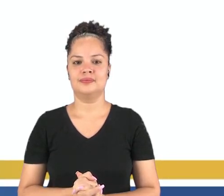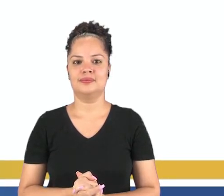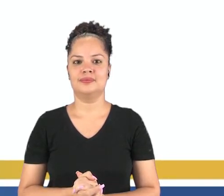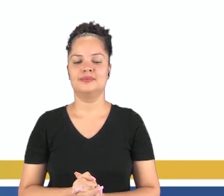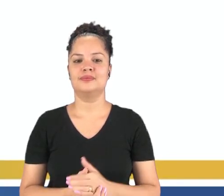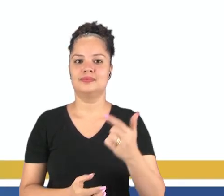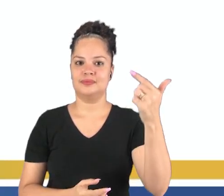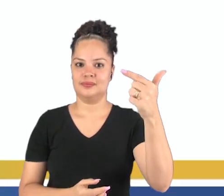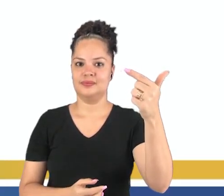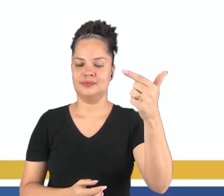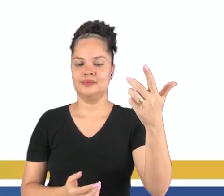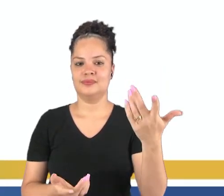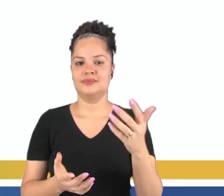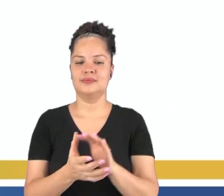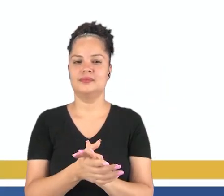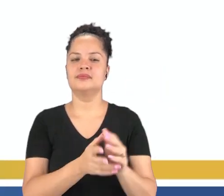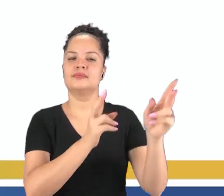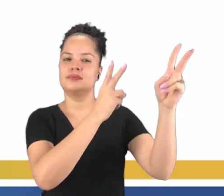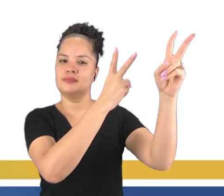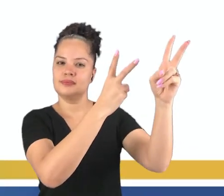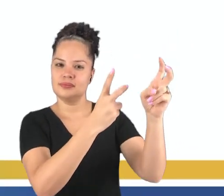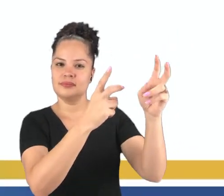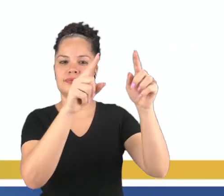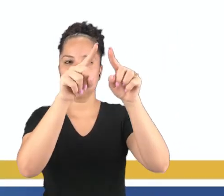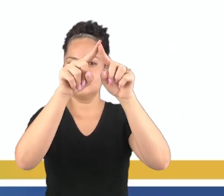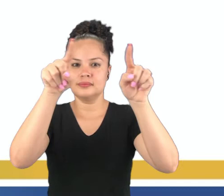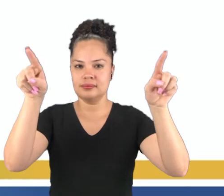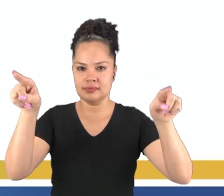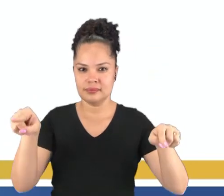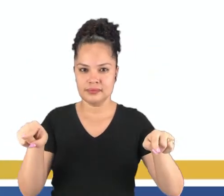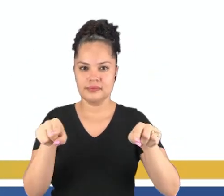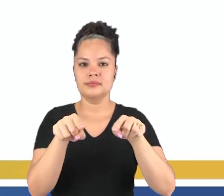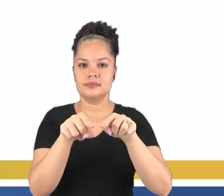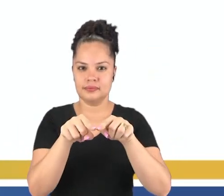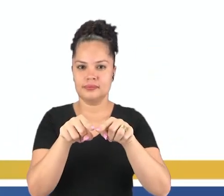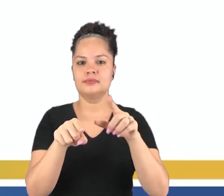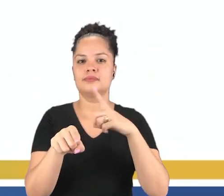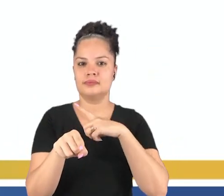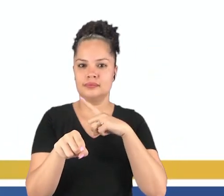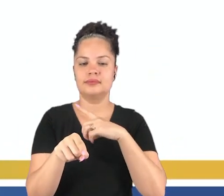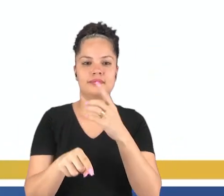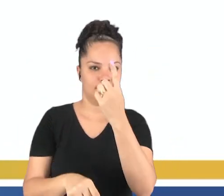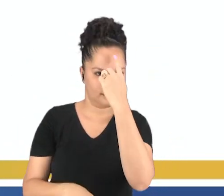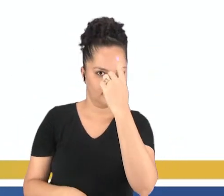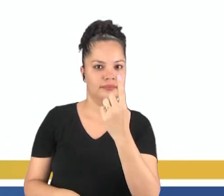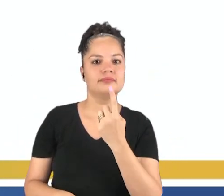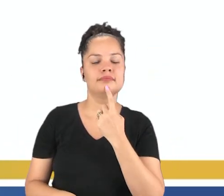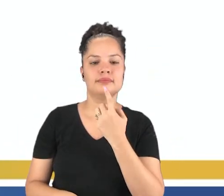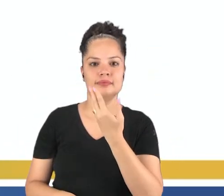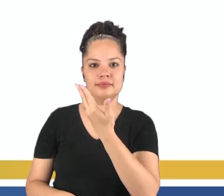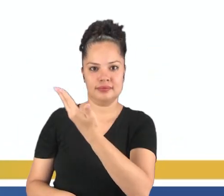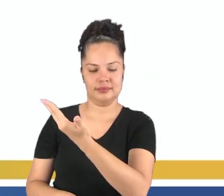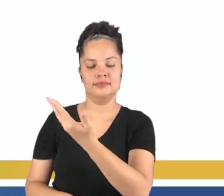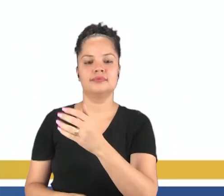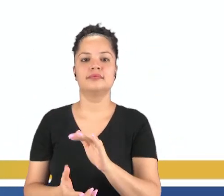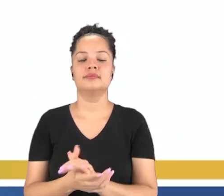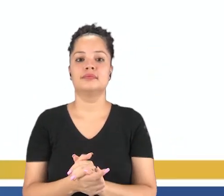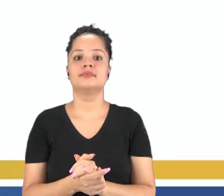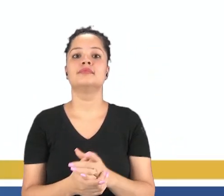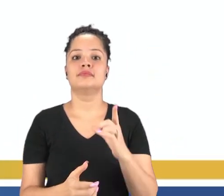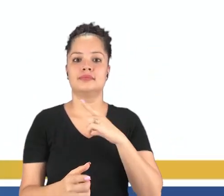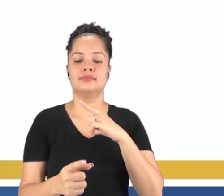Segunda questão. Observe o cubo a seguir, pessoal. Então, nós temos um cubo, lembra? No cubo, nós temos o quê?